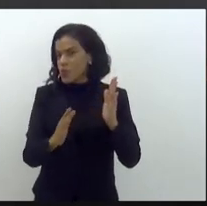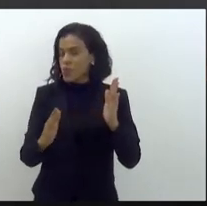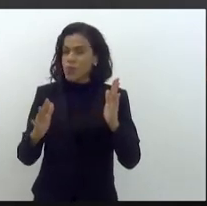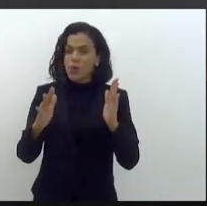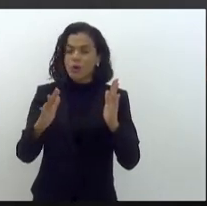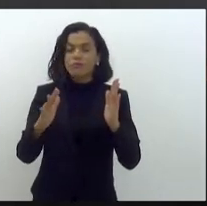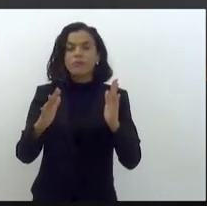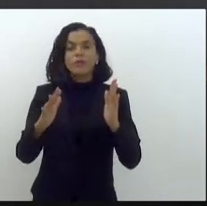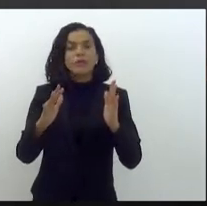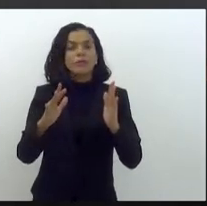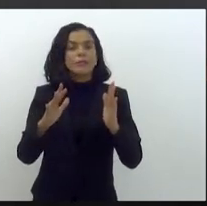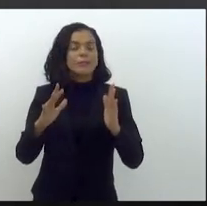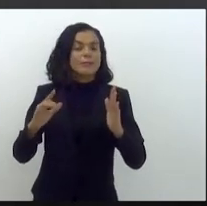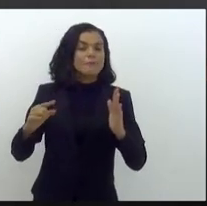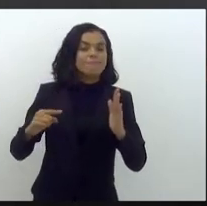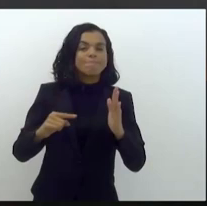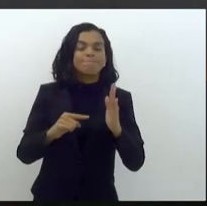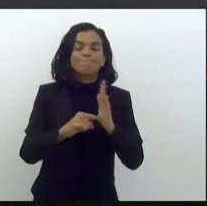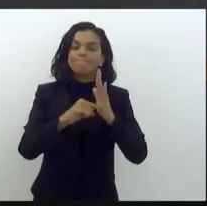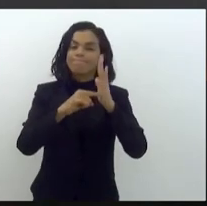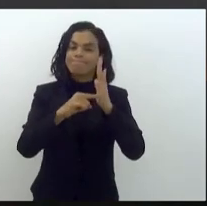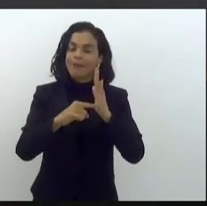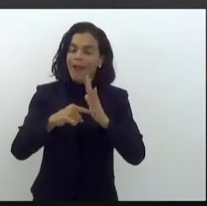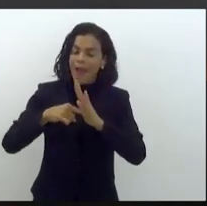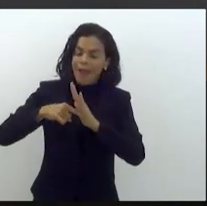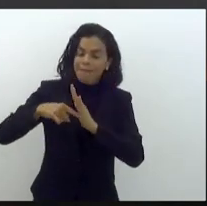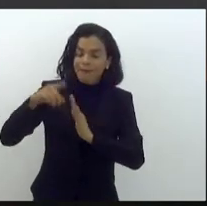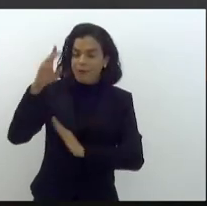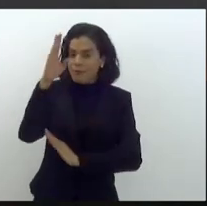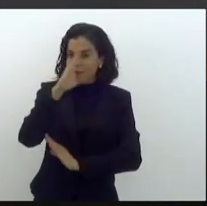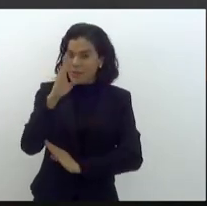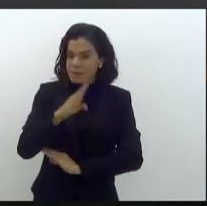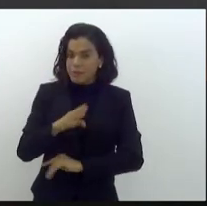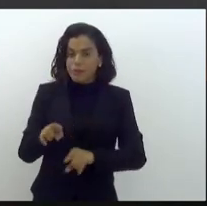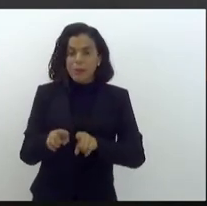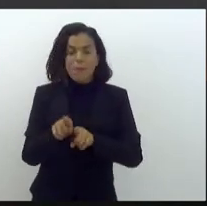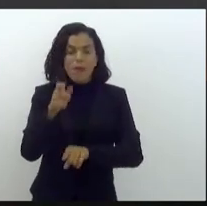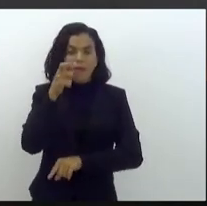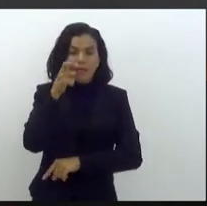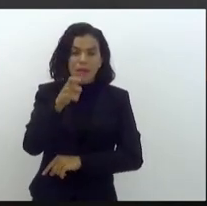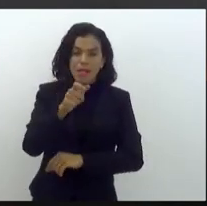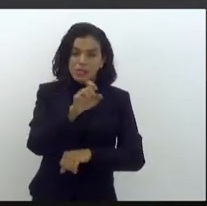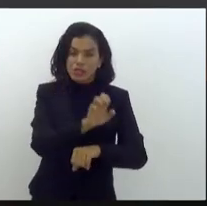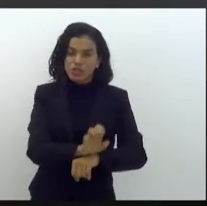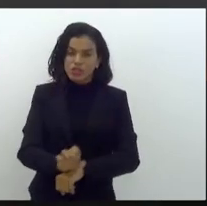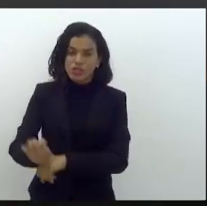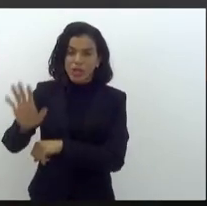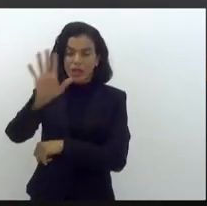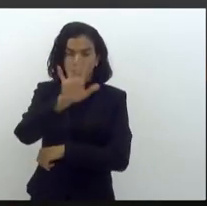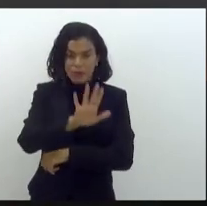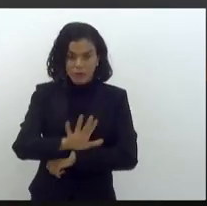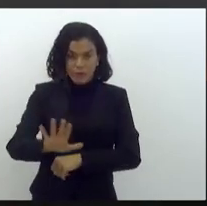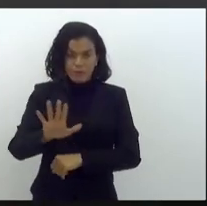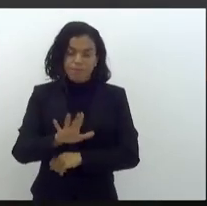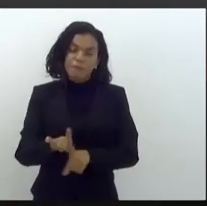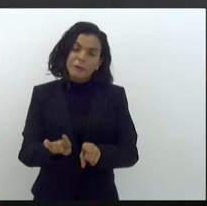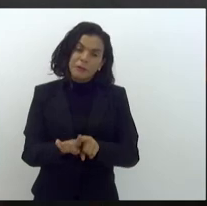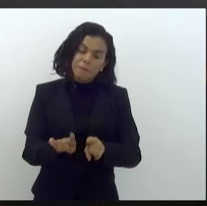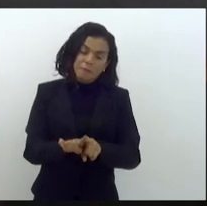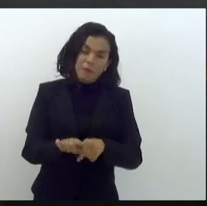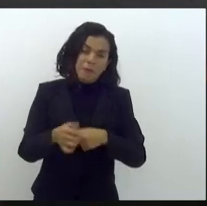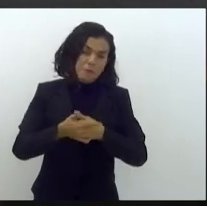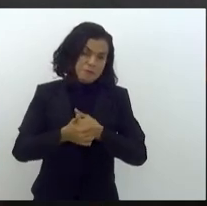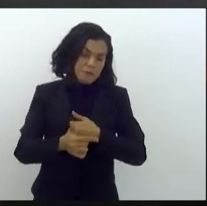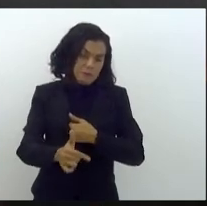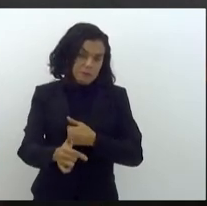afeta profundamente né o Brasil e os interesses dos estados e por consequência os interesses